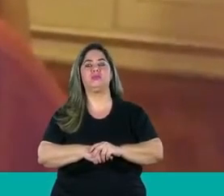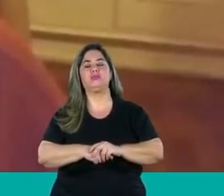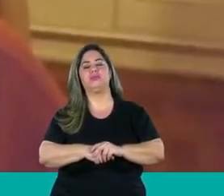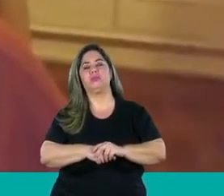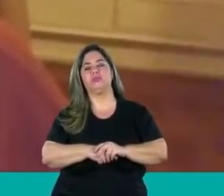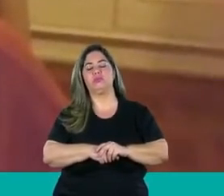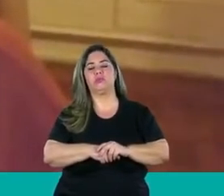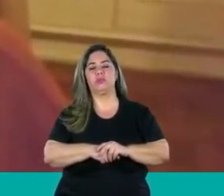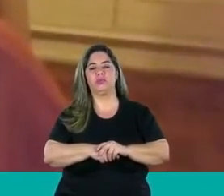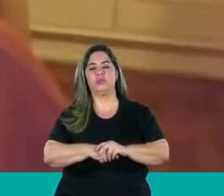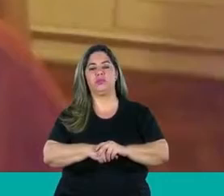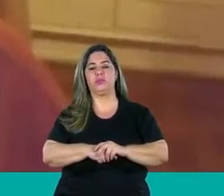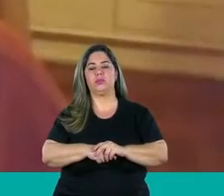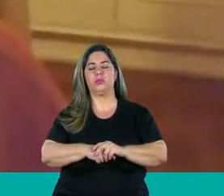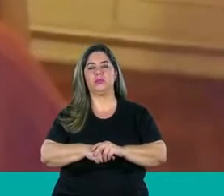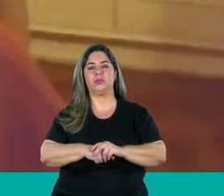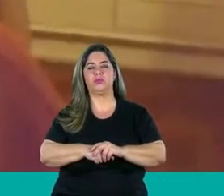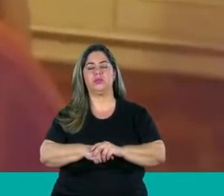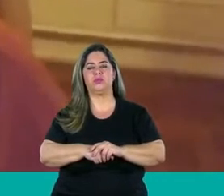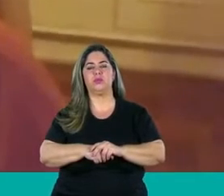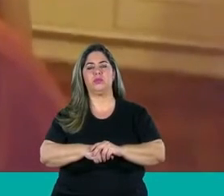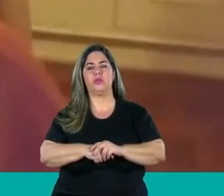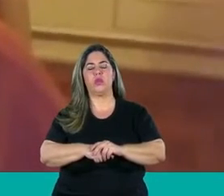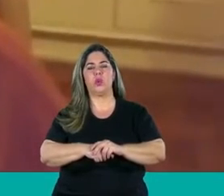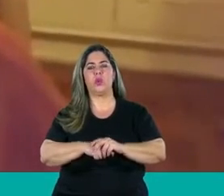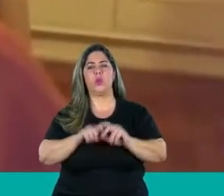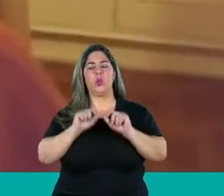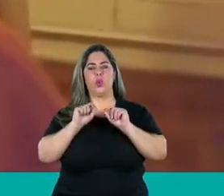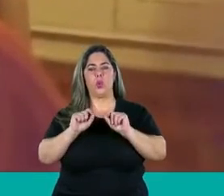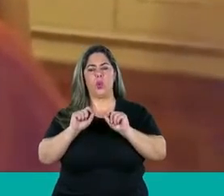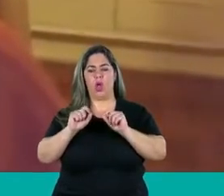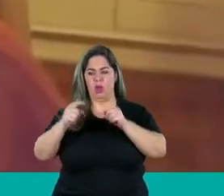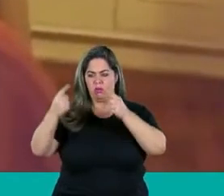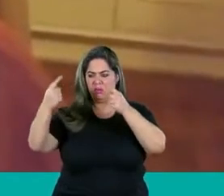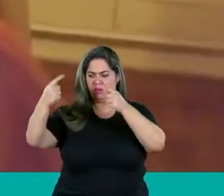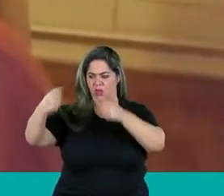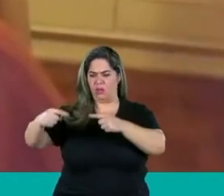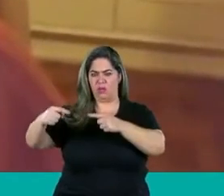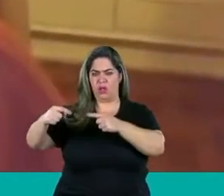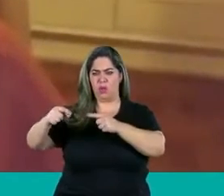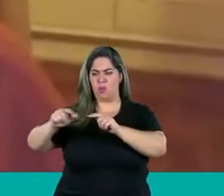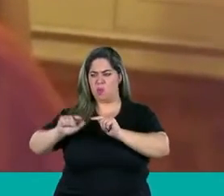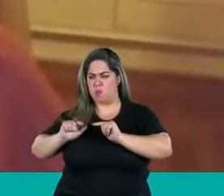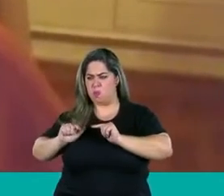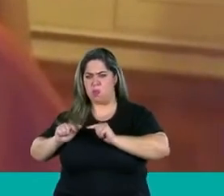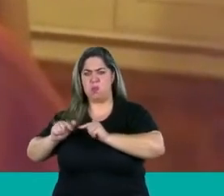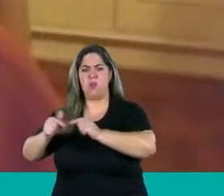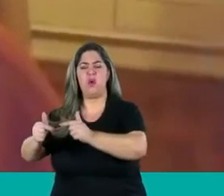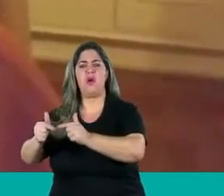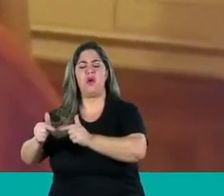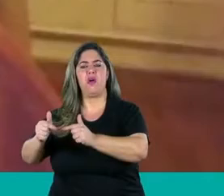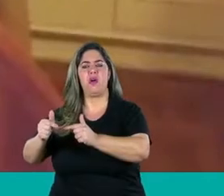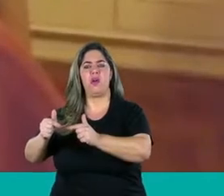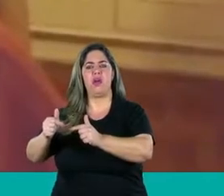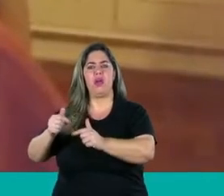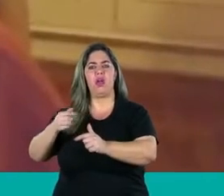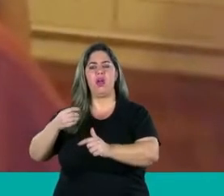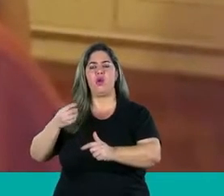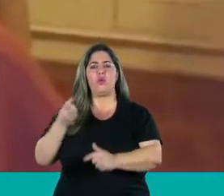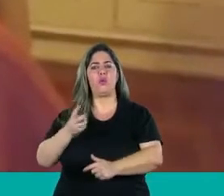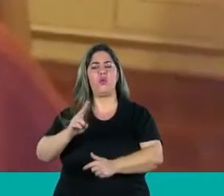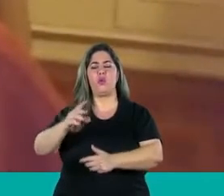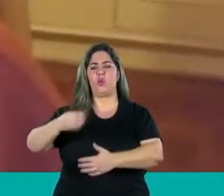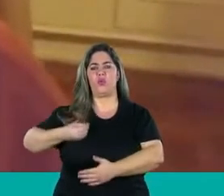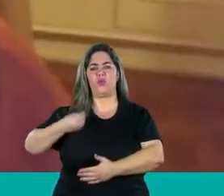perspectiva de enfrentar os desafios, de viver as incertezas.